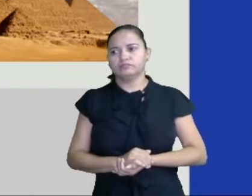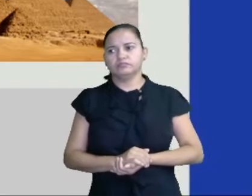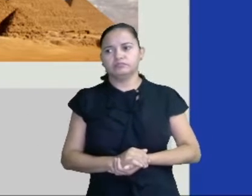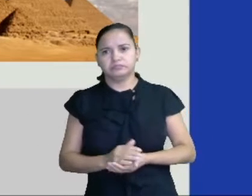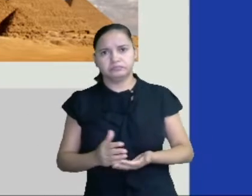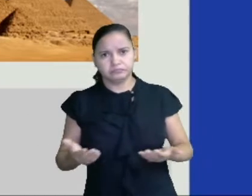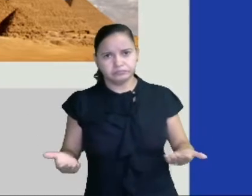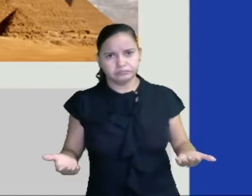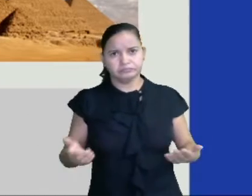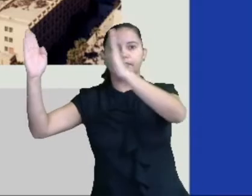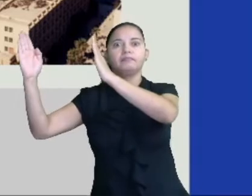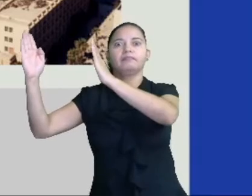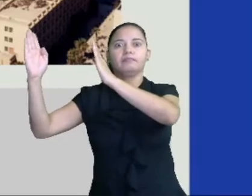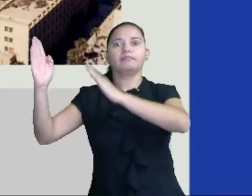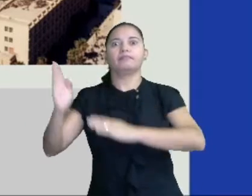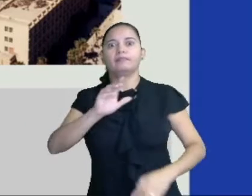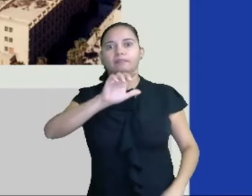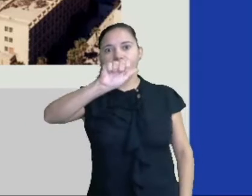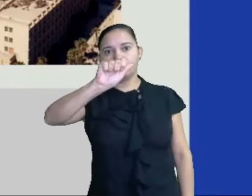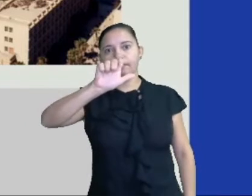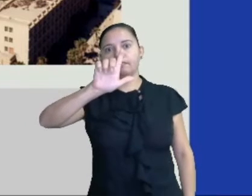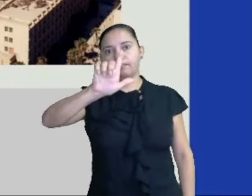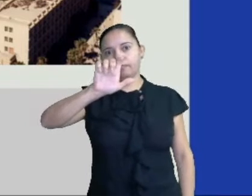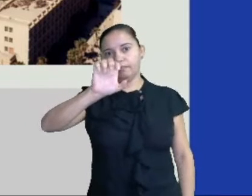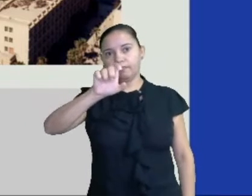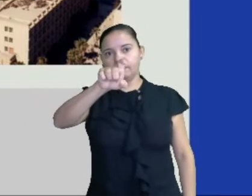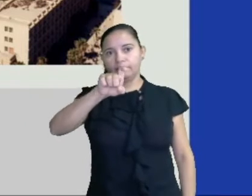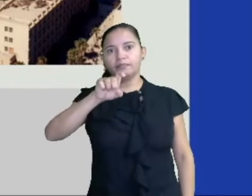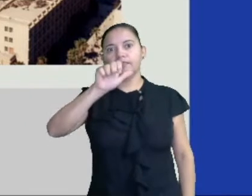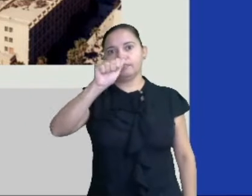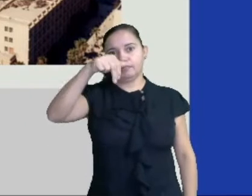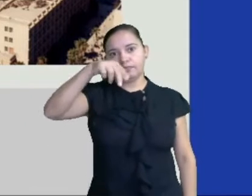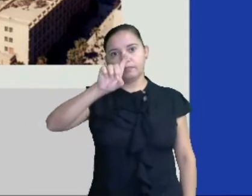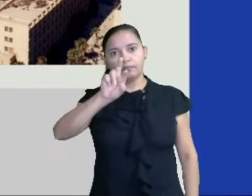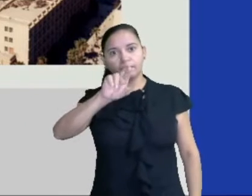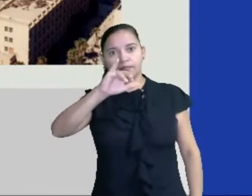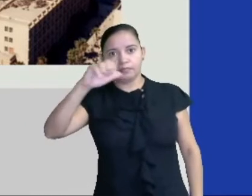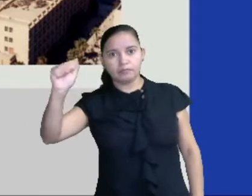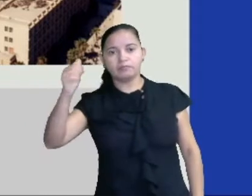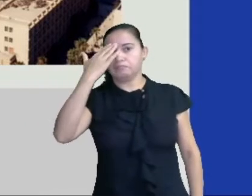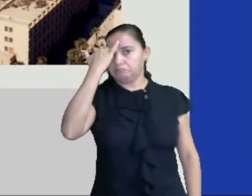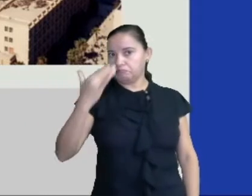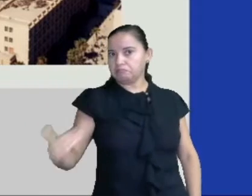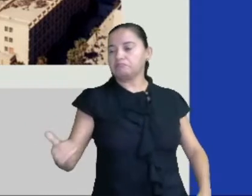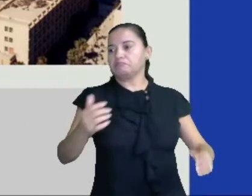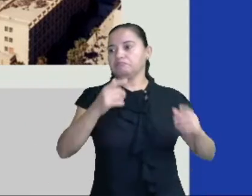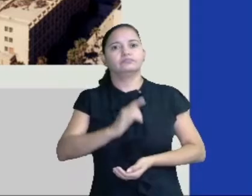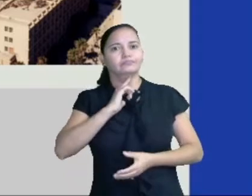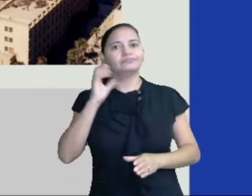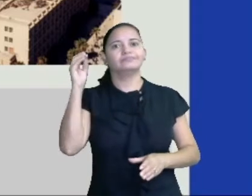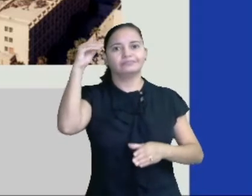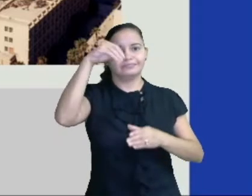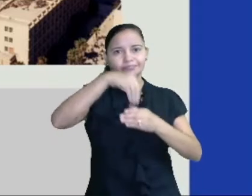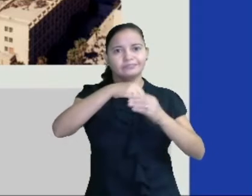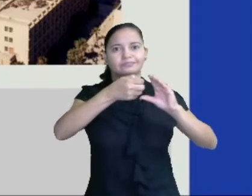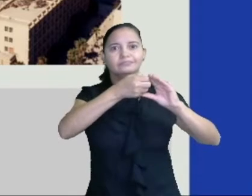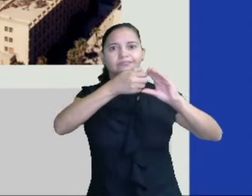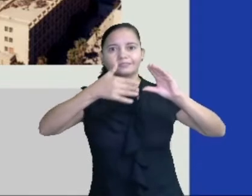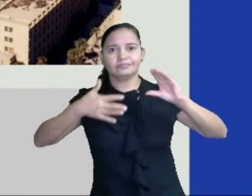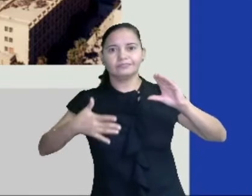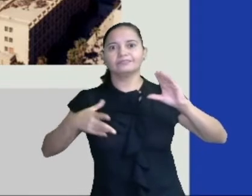o continente africano nessa perspectiva nos faz observar como durante muito tempo a